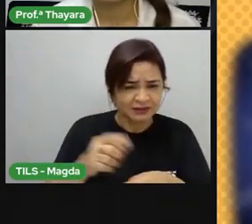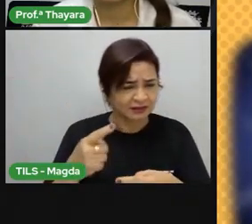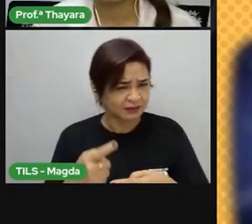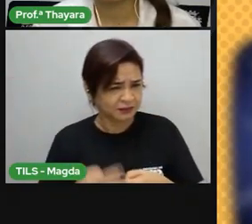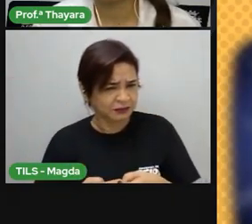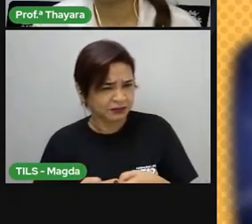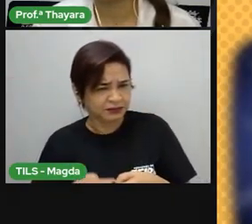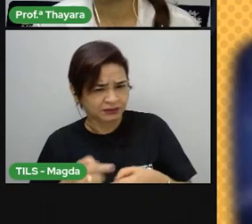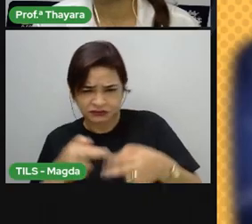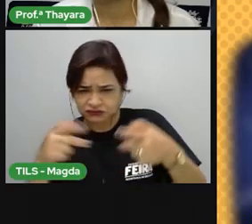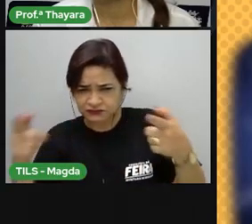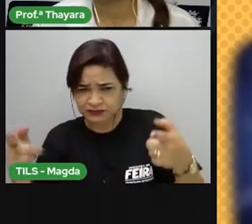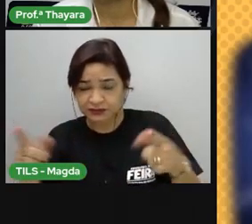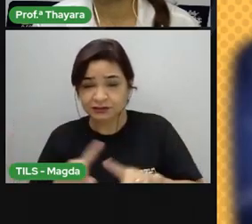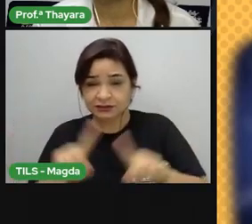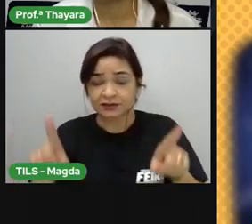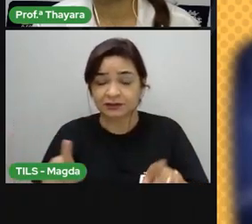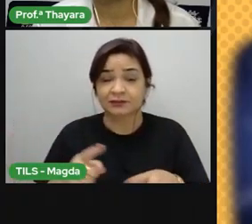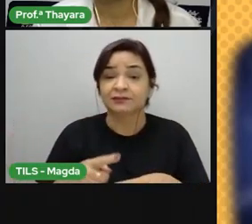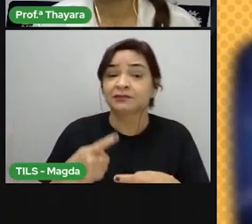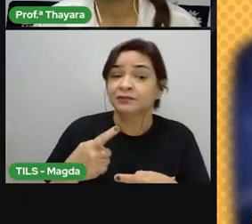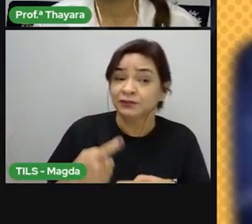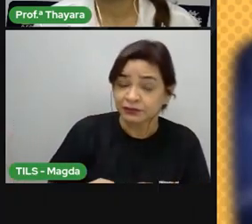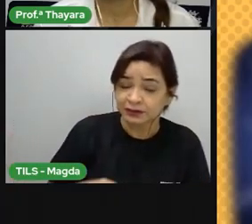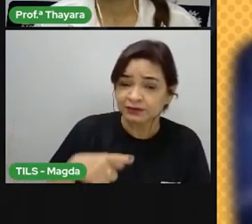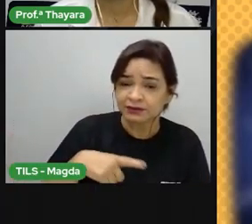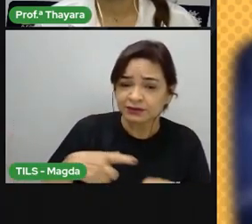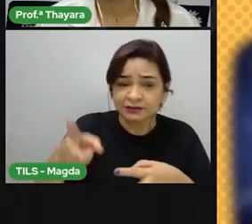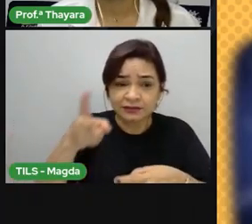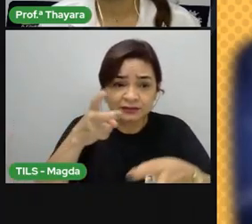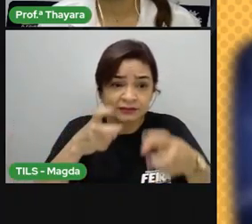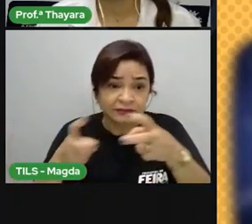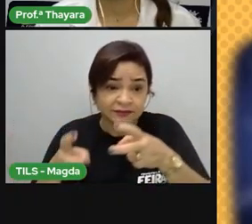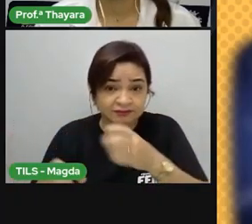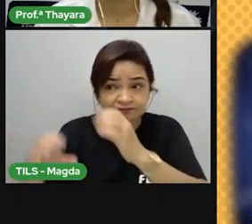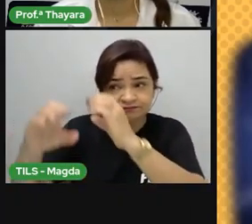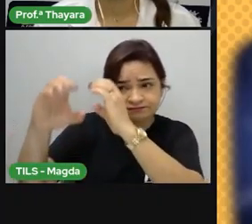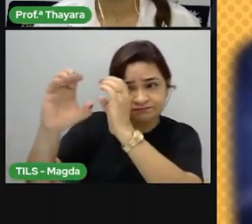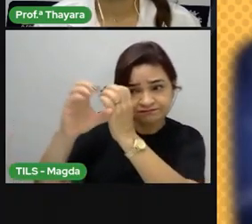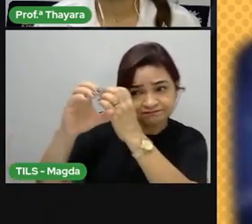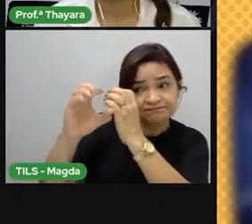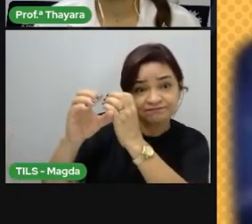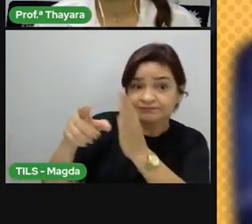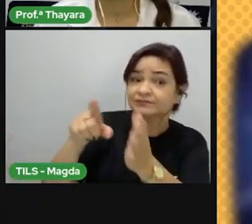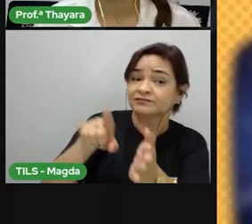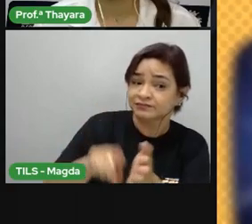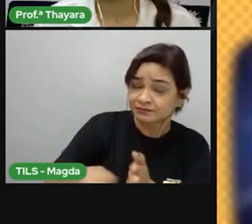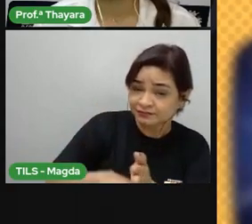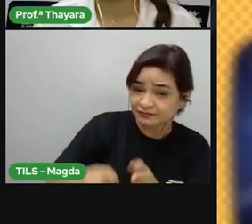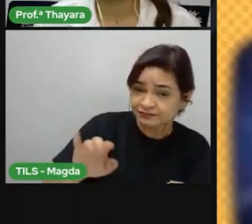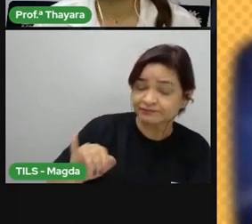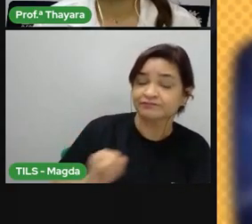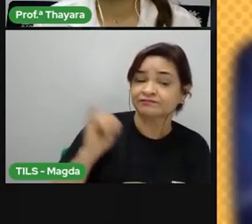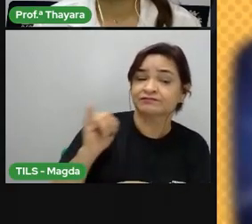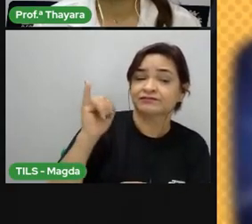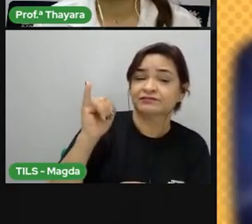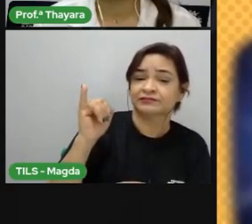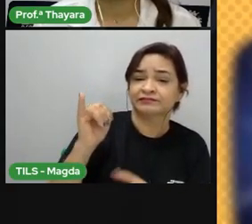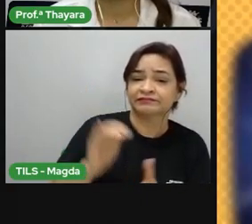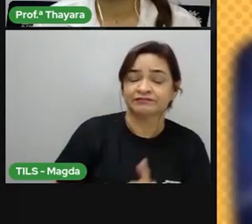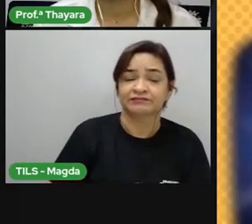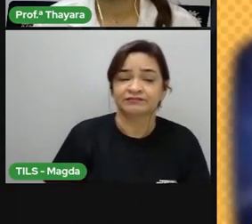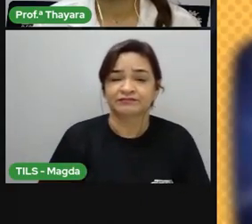mais numerosos, mas porque temos cada vez mais olhos enxergando o universo. E acreditem, precisamos enxergar ainda mais. Bons